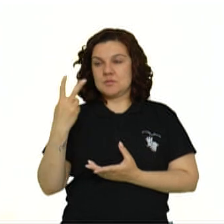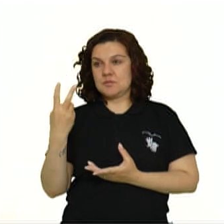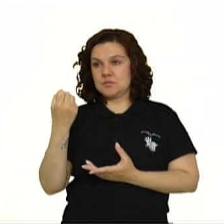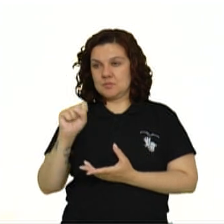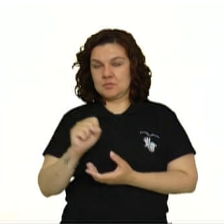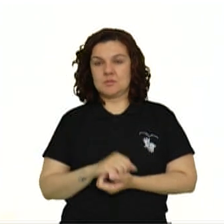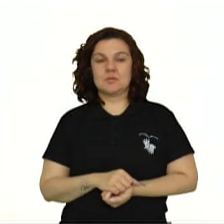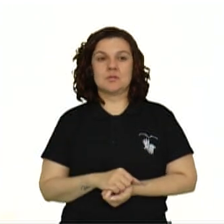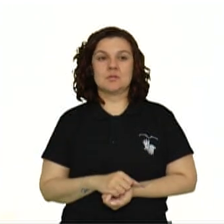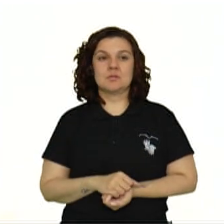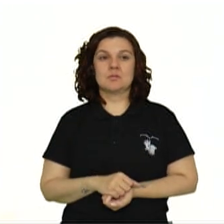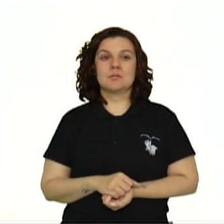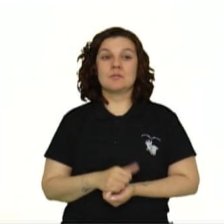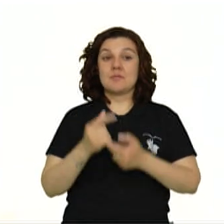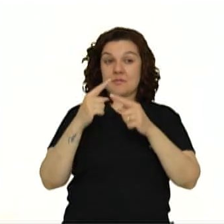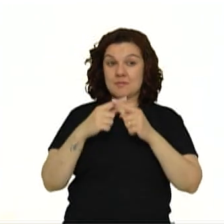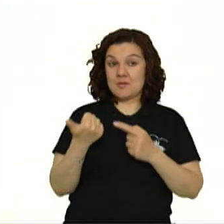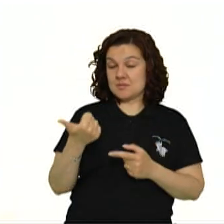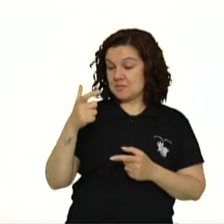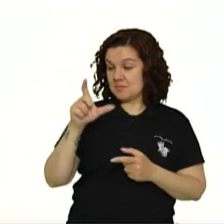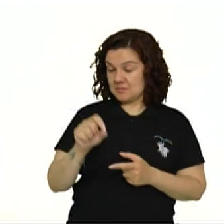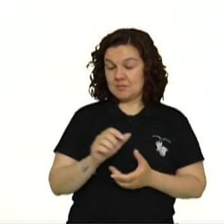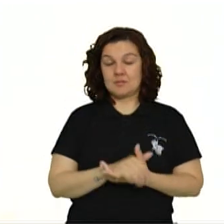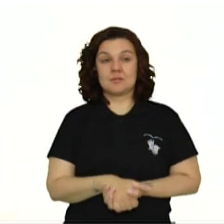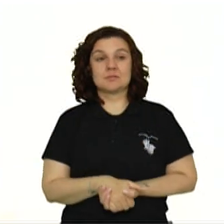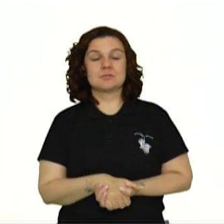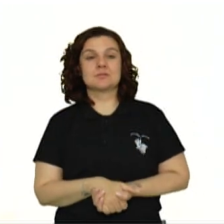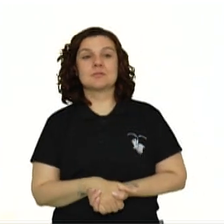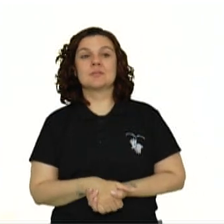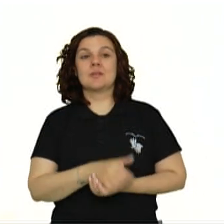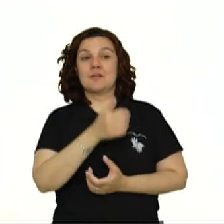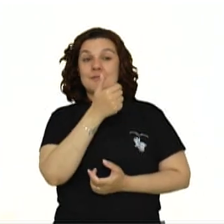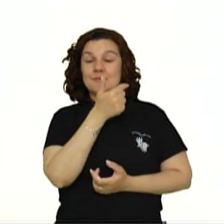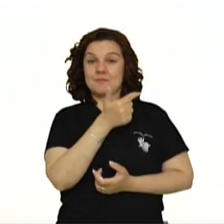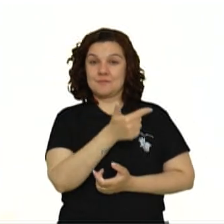2.228, multiplicando por 10, as 10 placas,